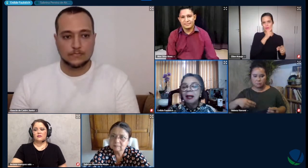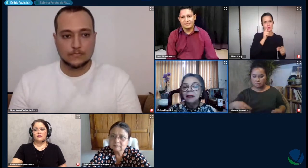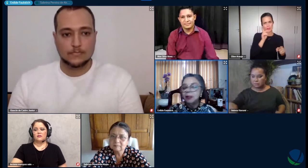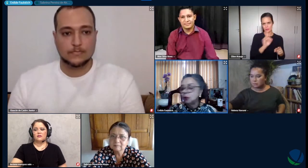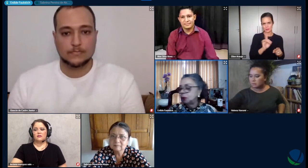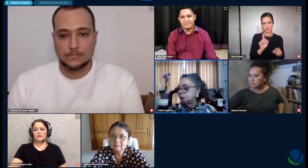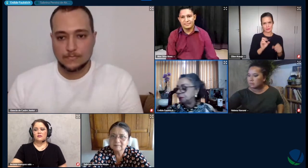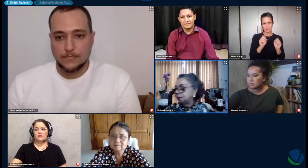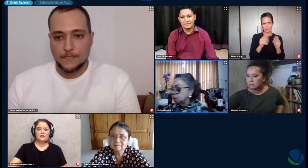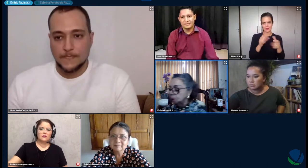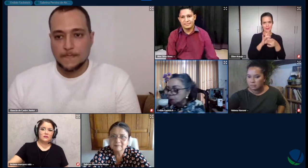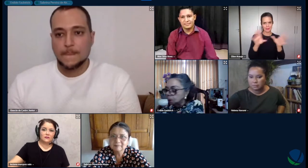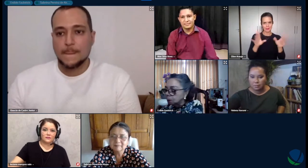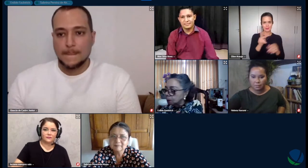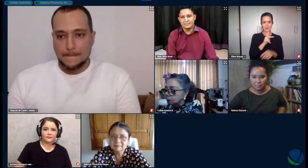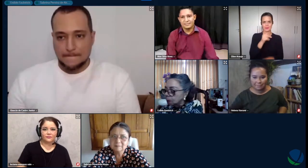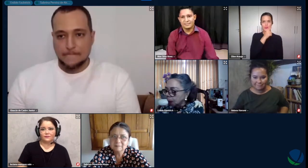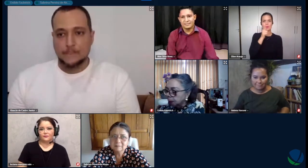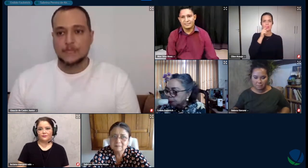a palavra é sua.